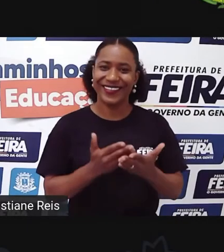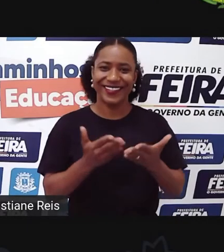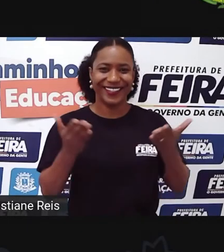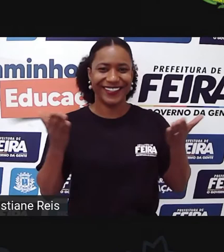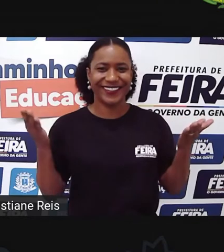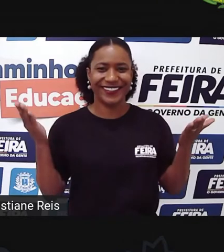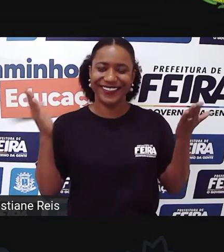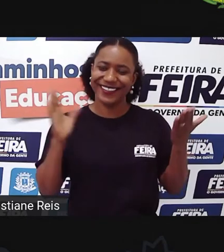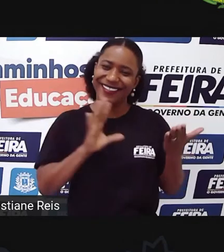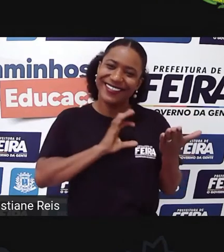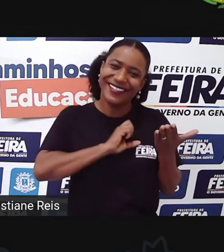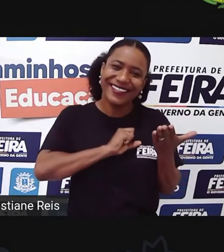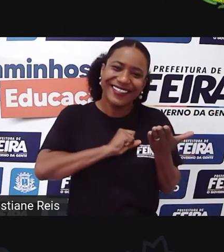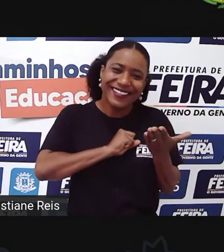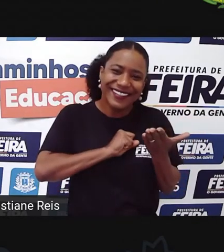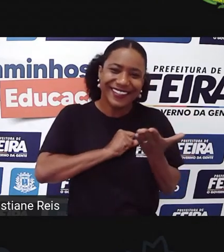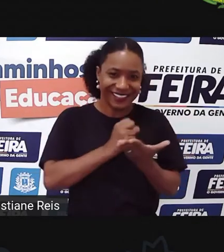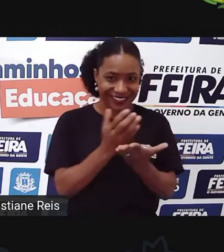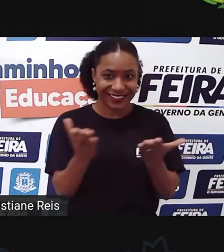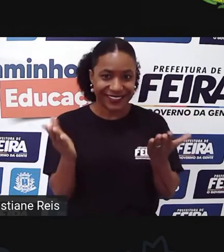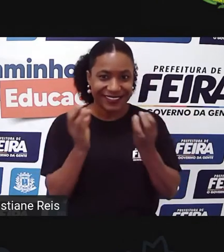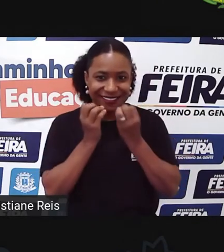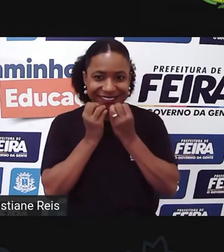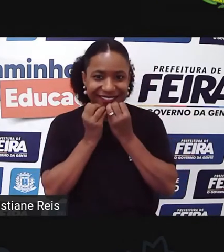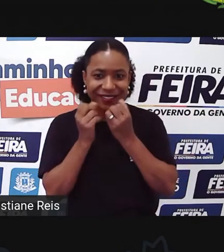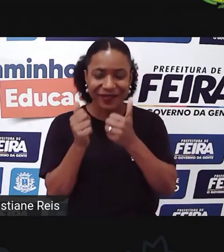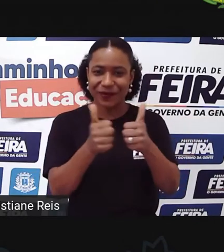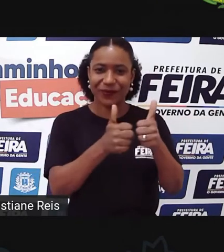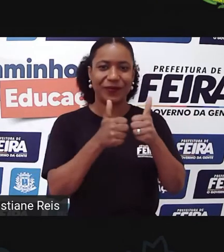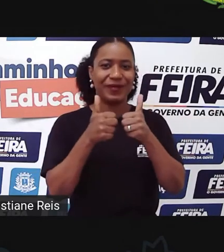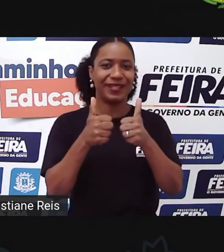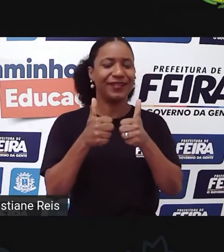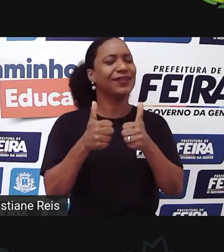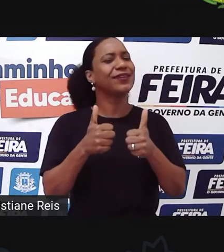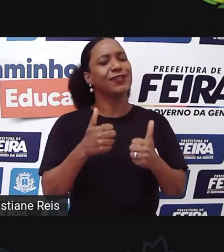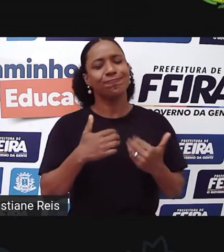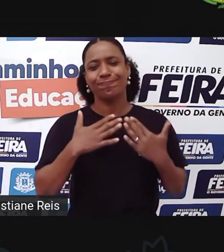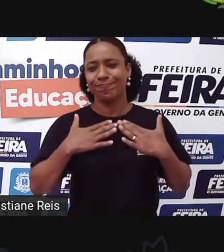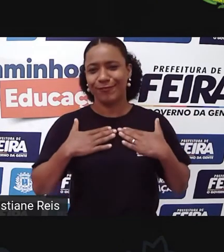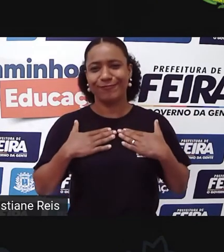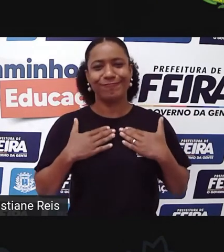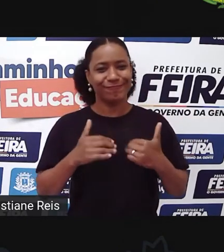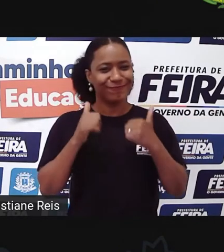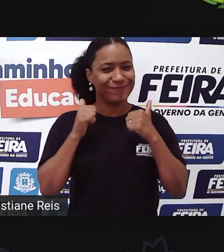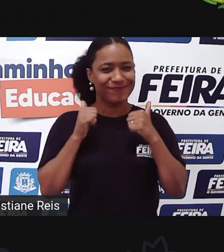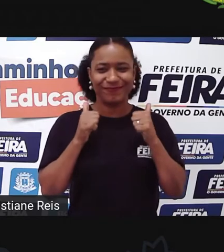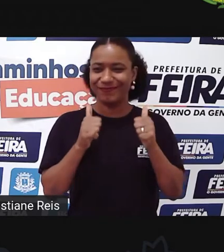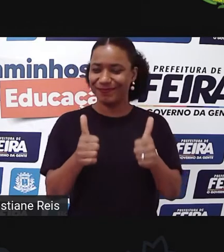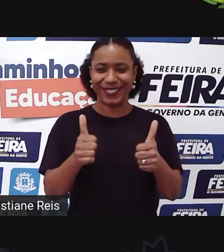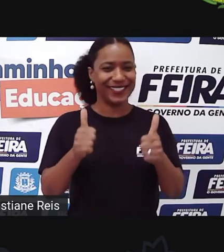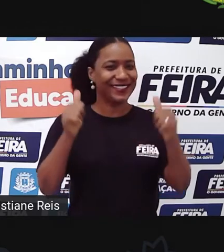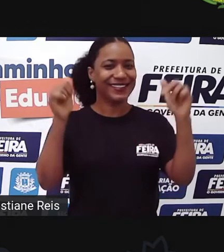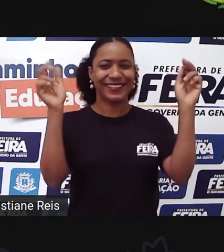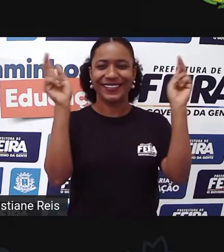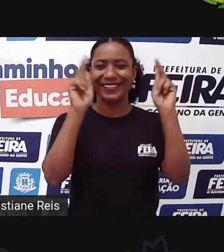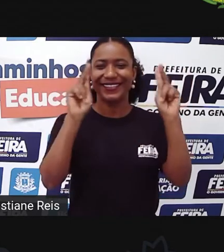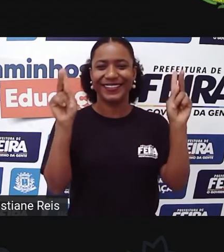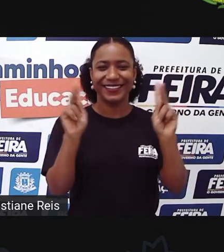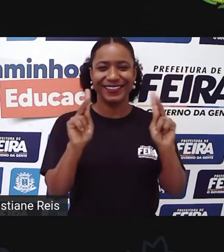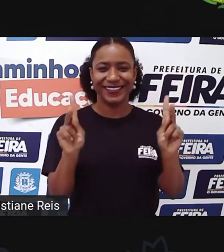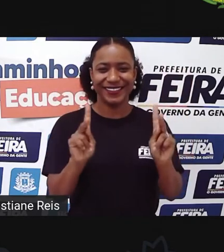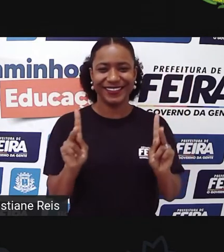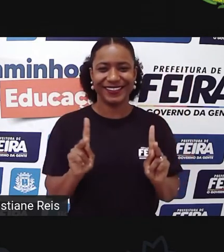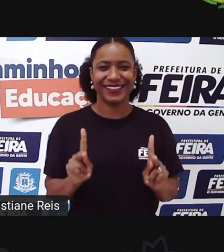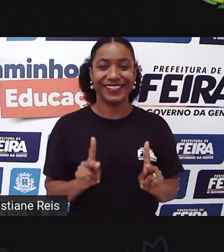Oi, meus amores, tudo bom com vocês? Ah, comigo, graças a Deus, está assim tudo na maior paz.